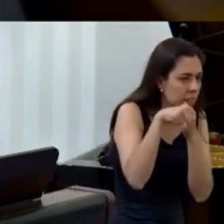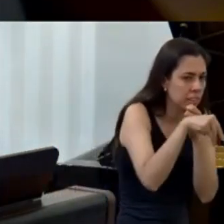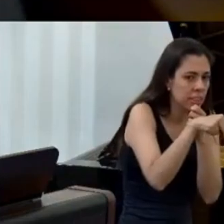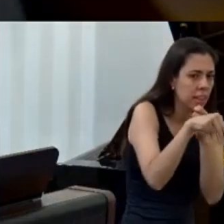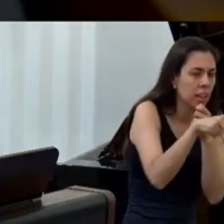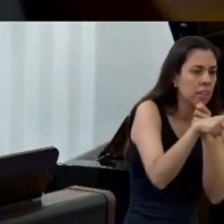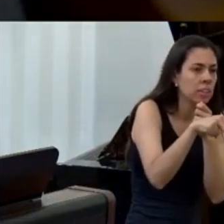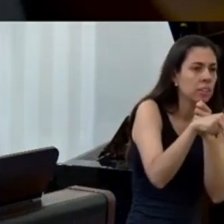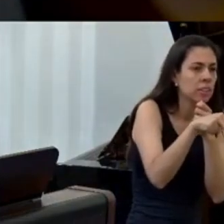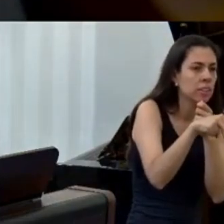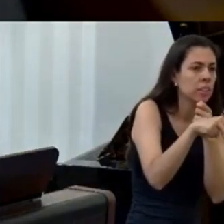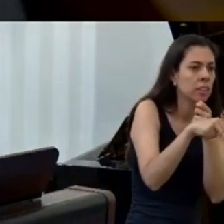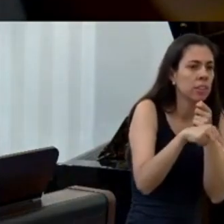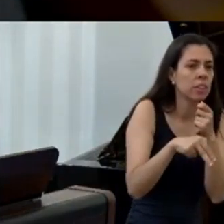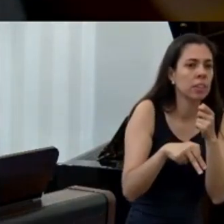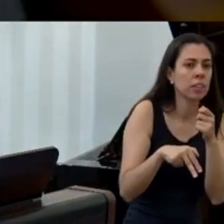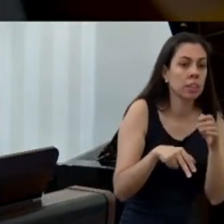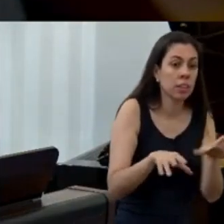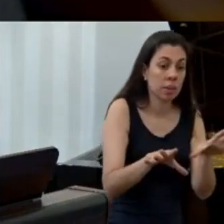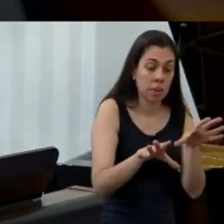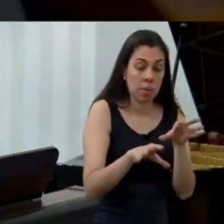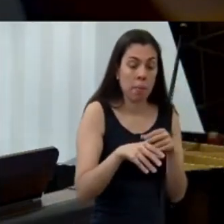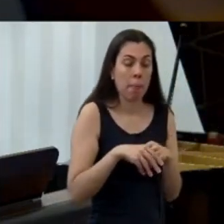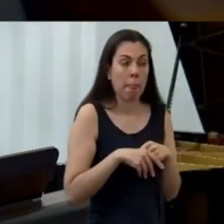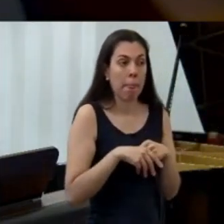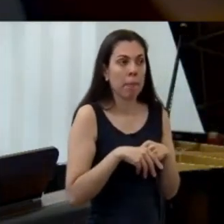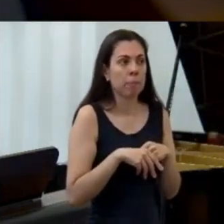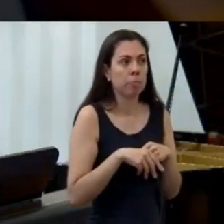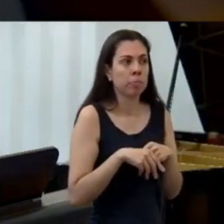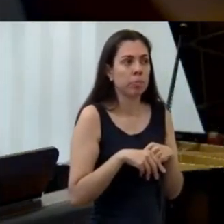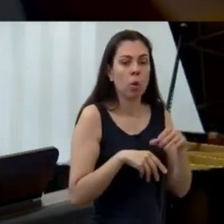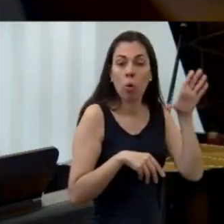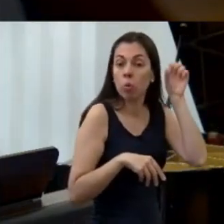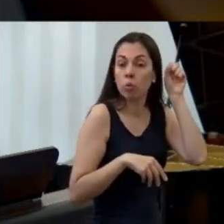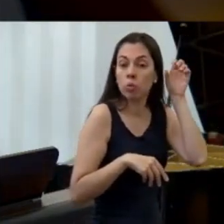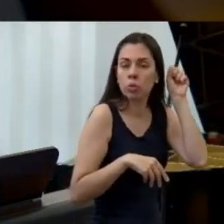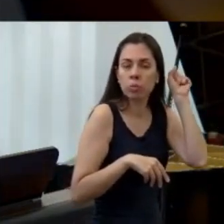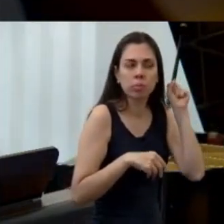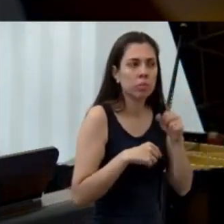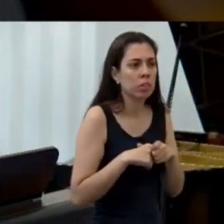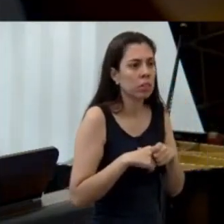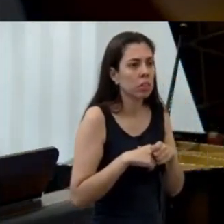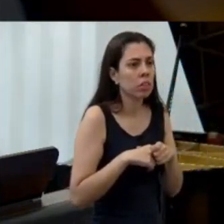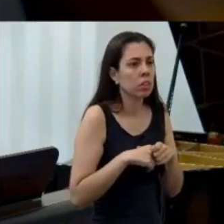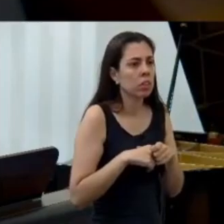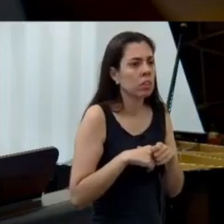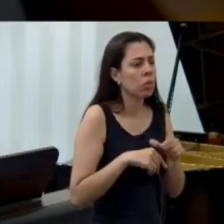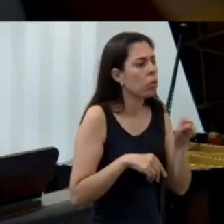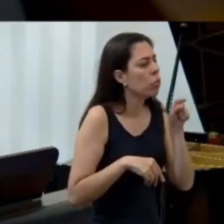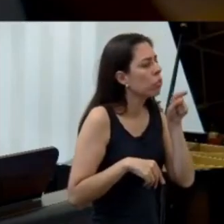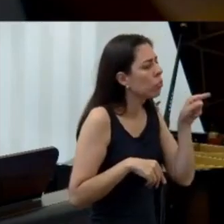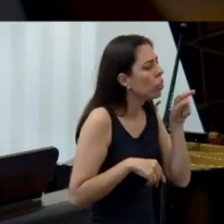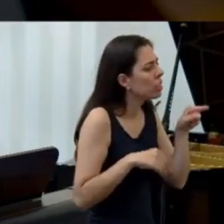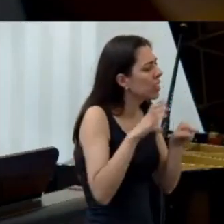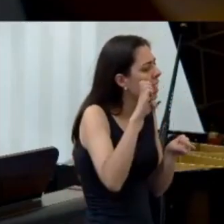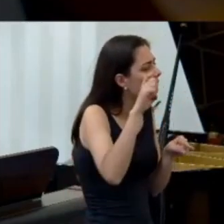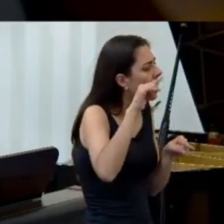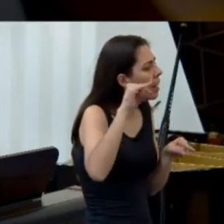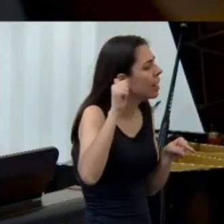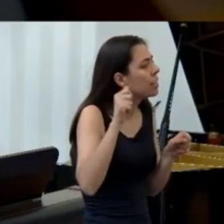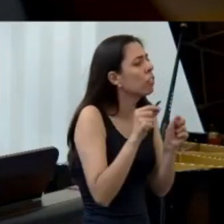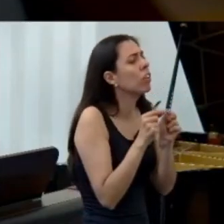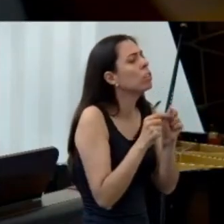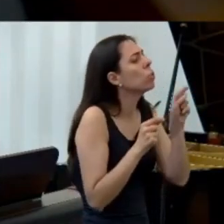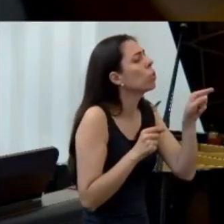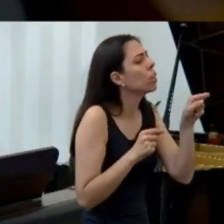uma voz, ele disse, que fazes aqui, Elias? Ele respondeu, tenho sido em extremo zeloso pelo Senhor, Deus dos